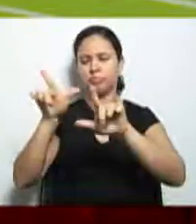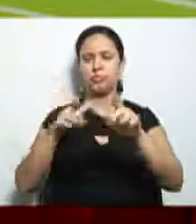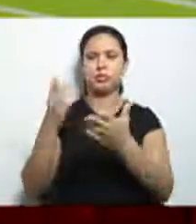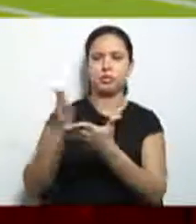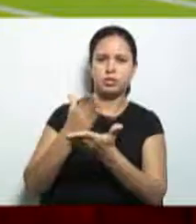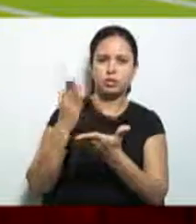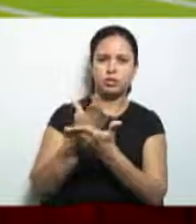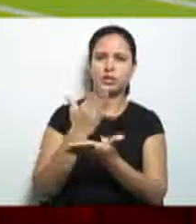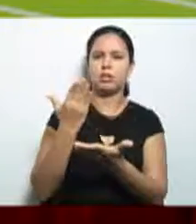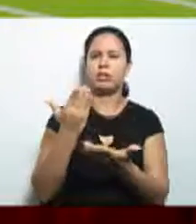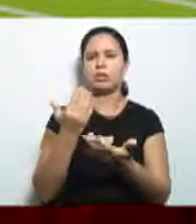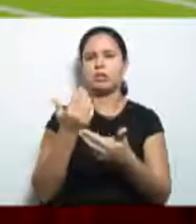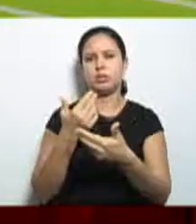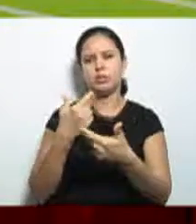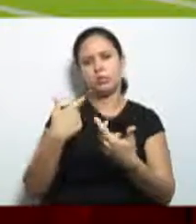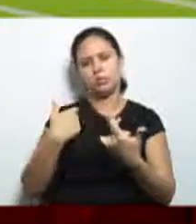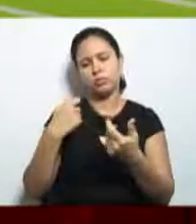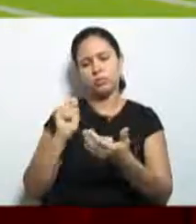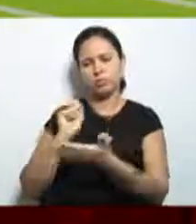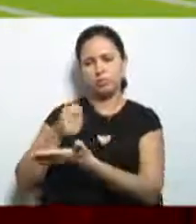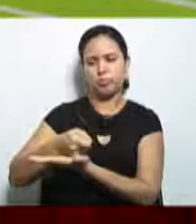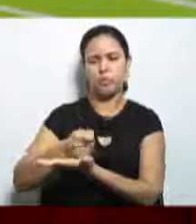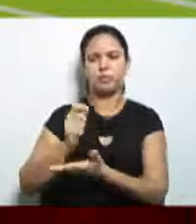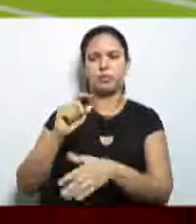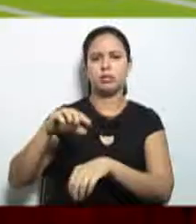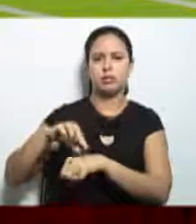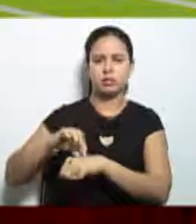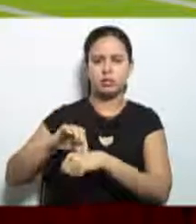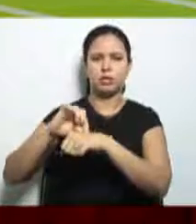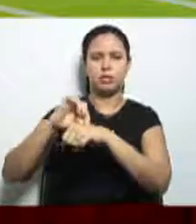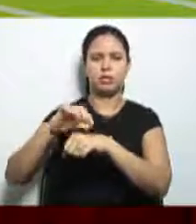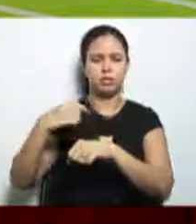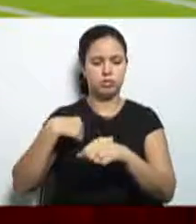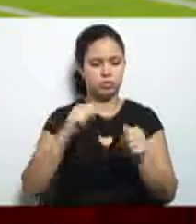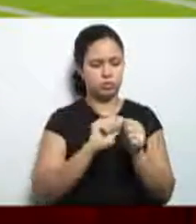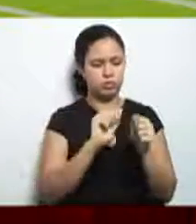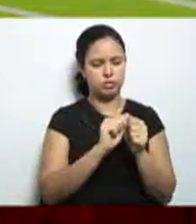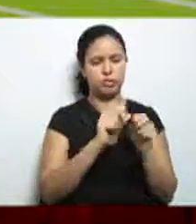como o arroz, a carne. Eu não vou produzir tudo isso como